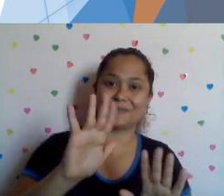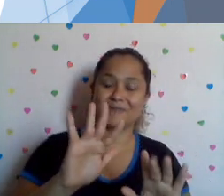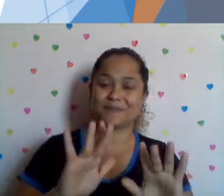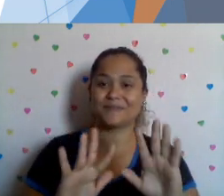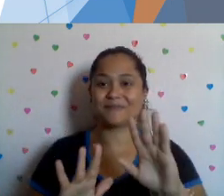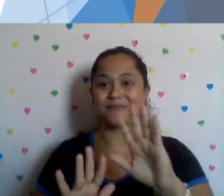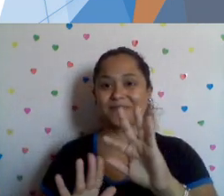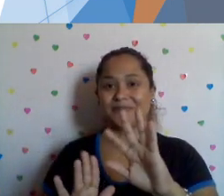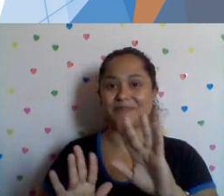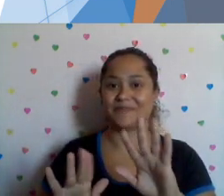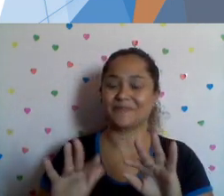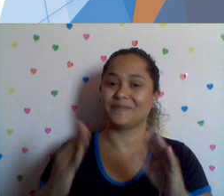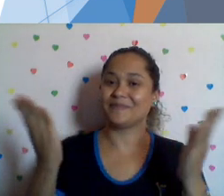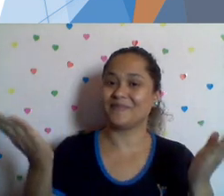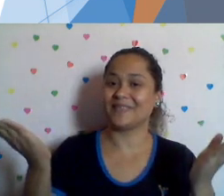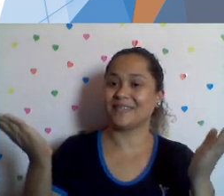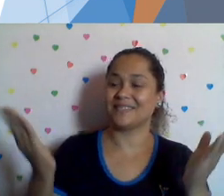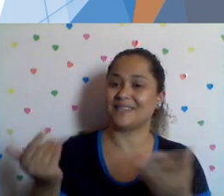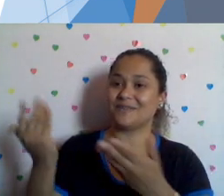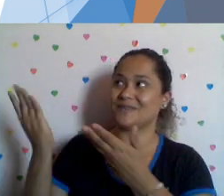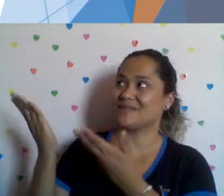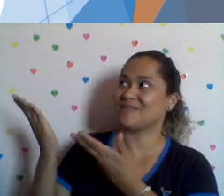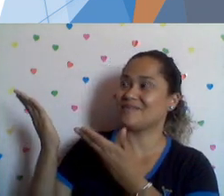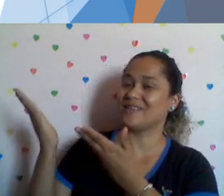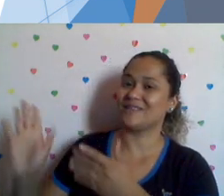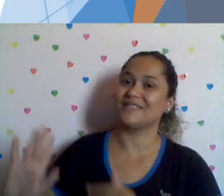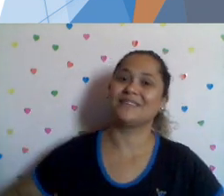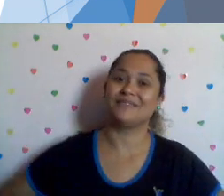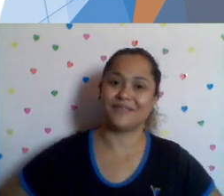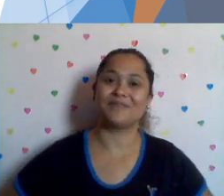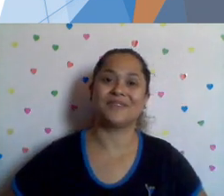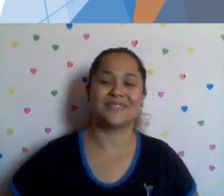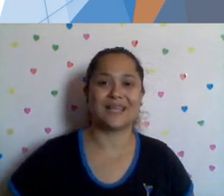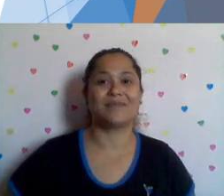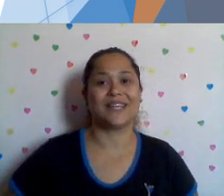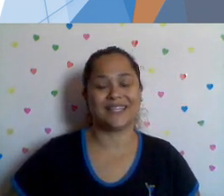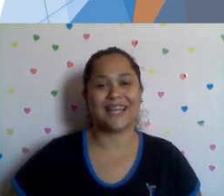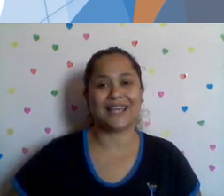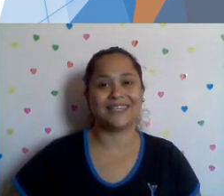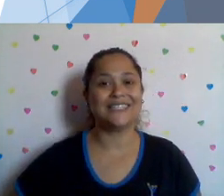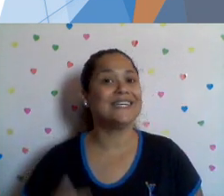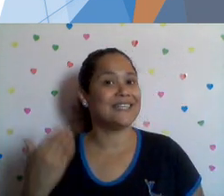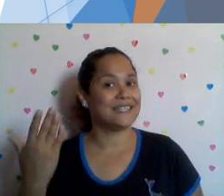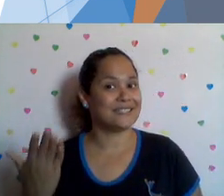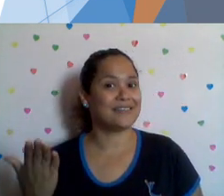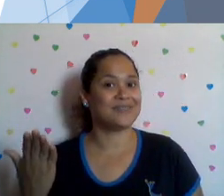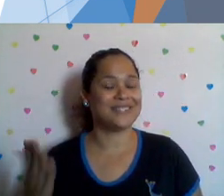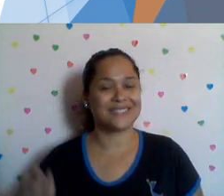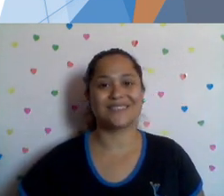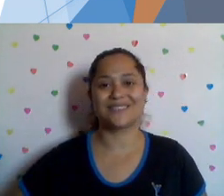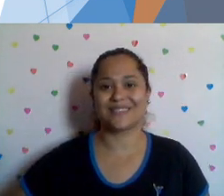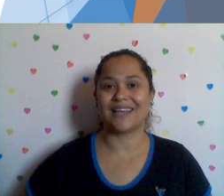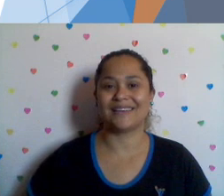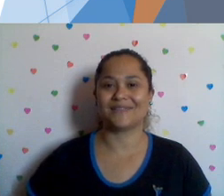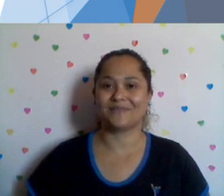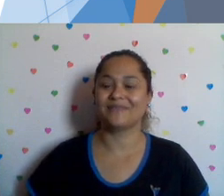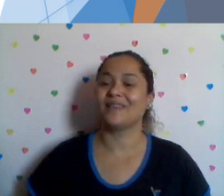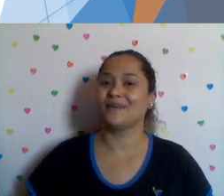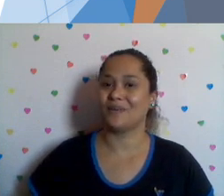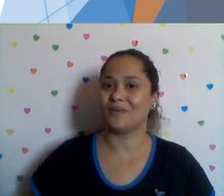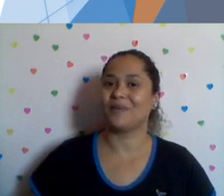é difícil, é. Esses são os números que vamos aprender. Temos que